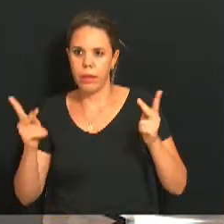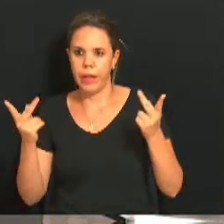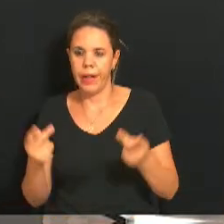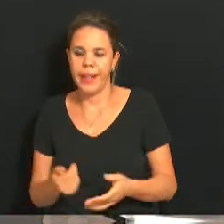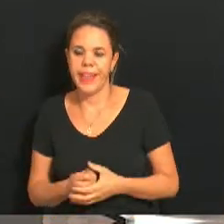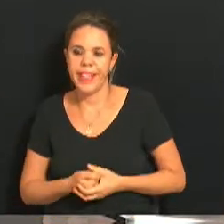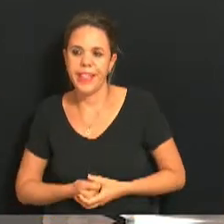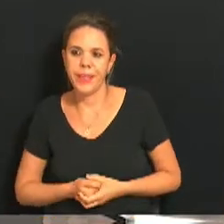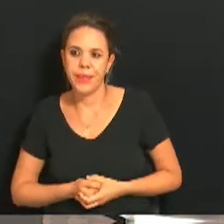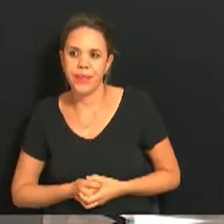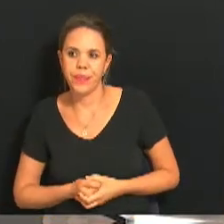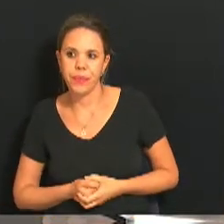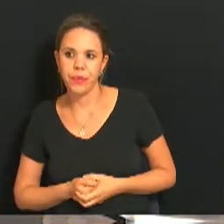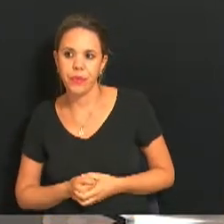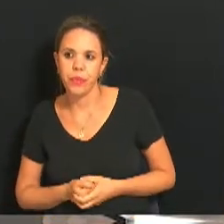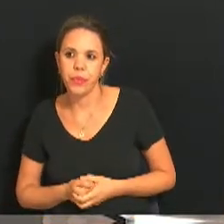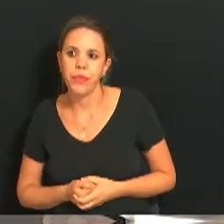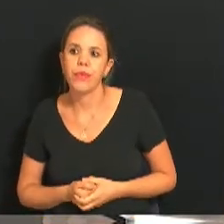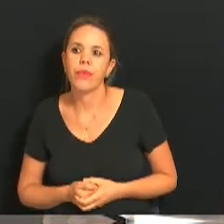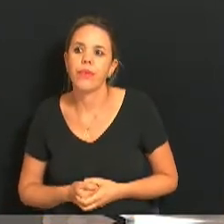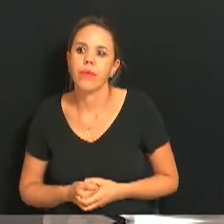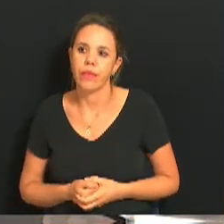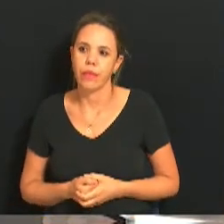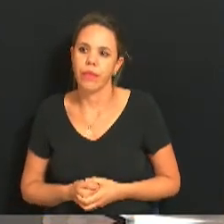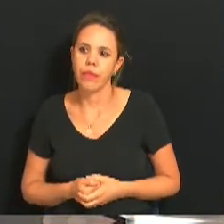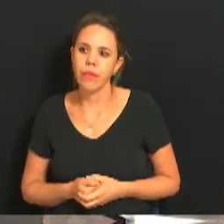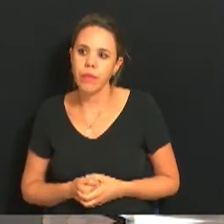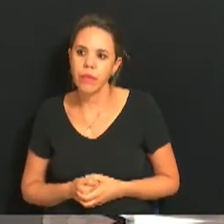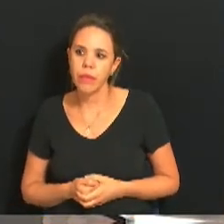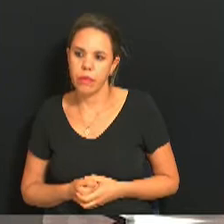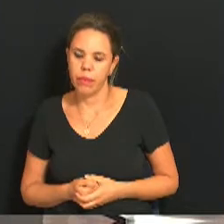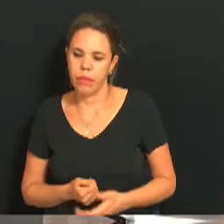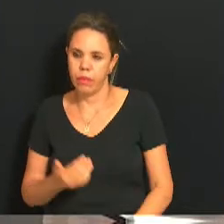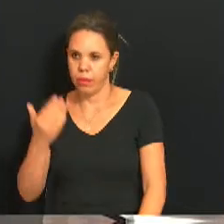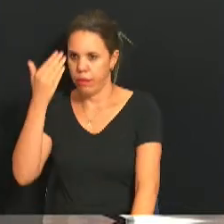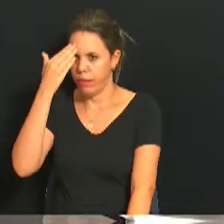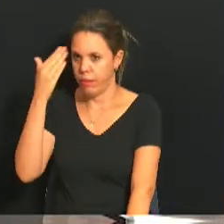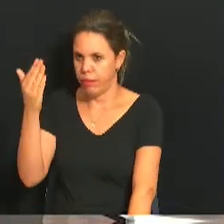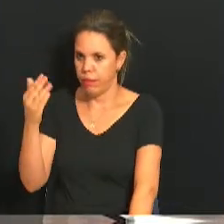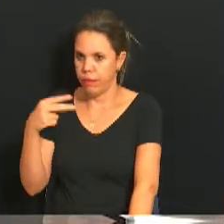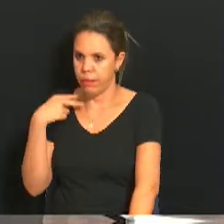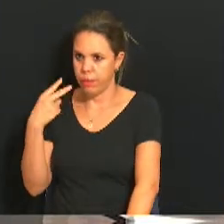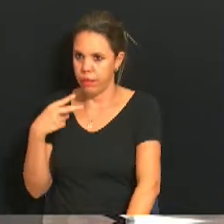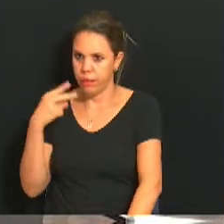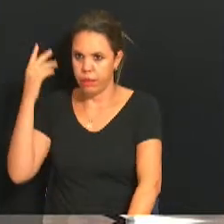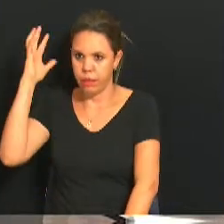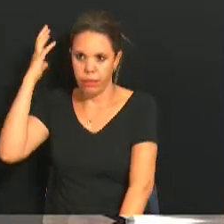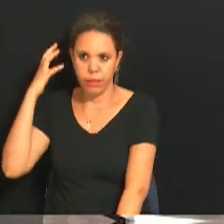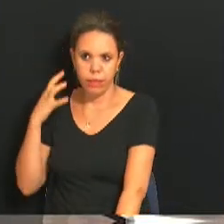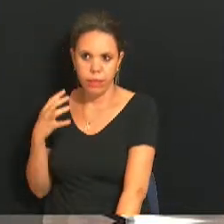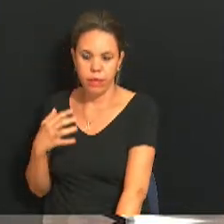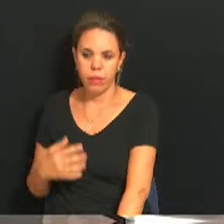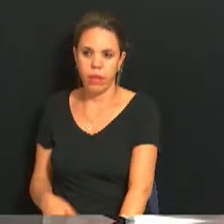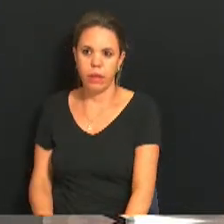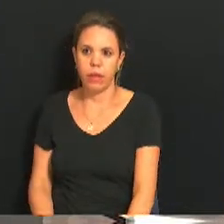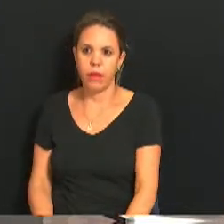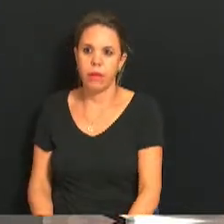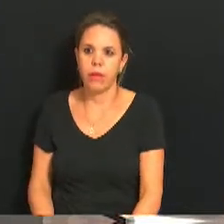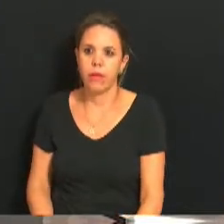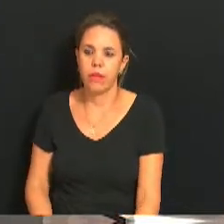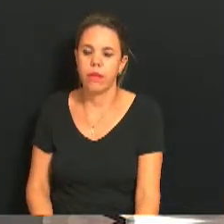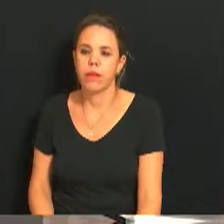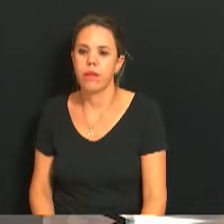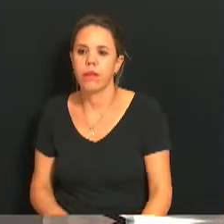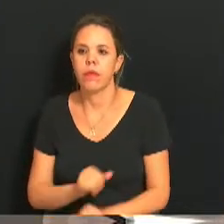não ser galeria mais quero saber se a dona idalice eu quero